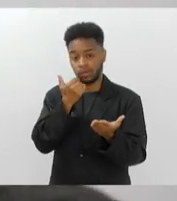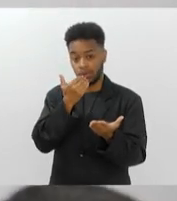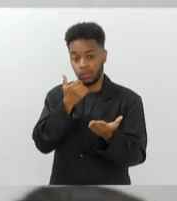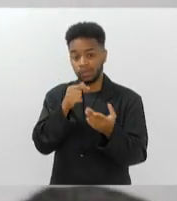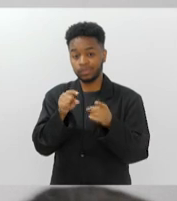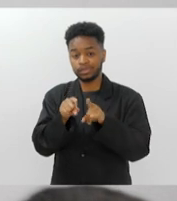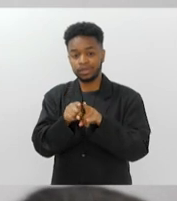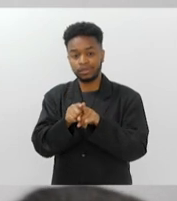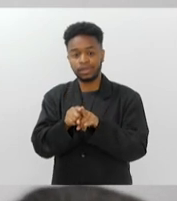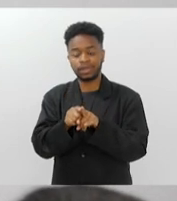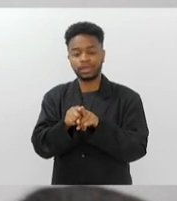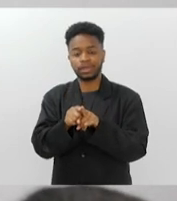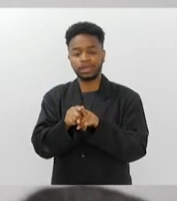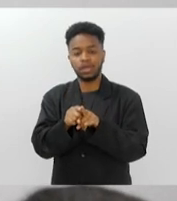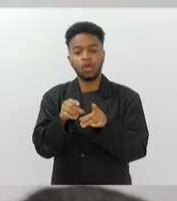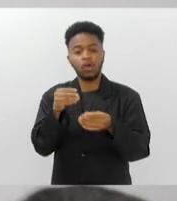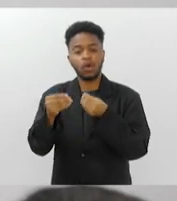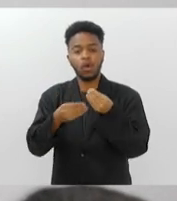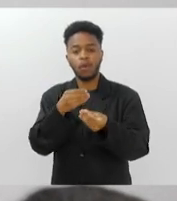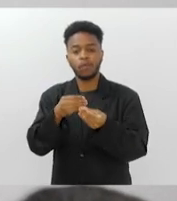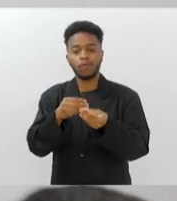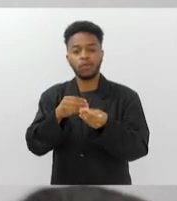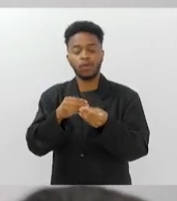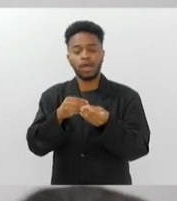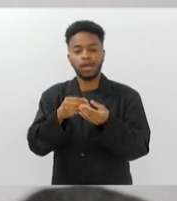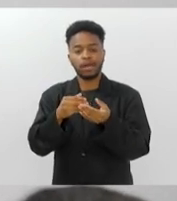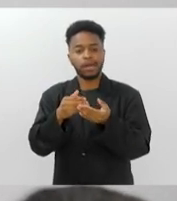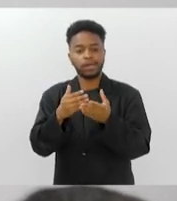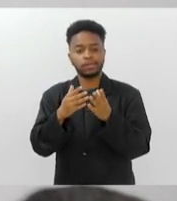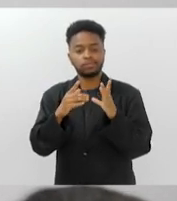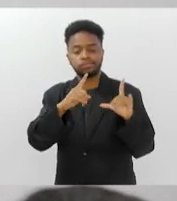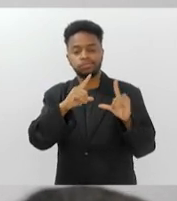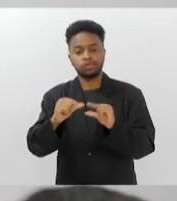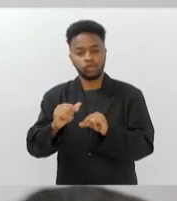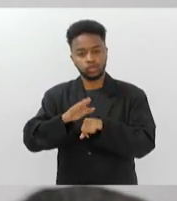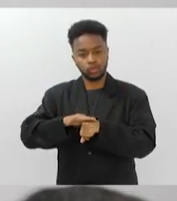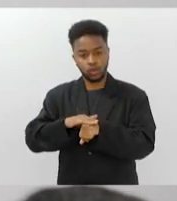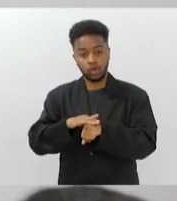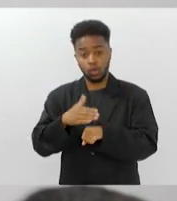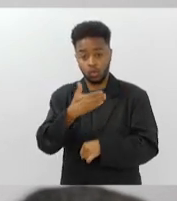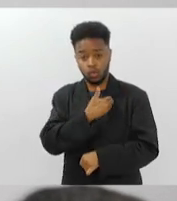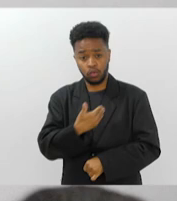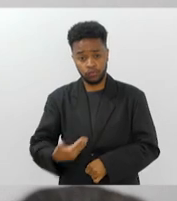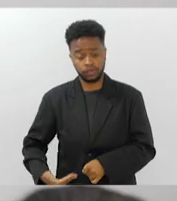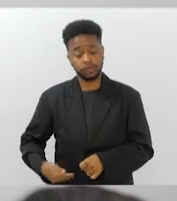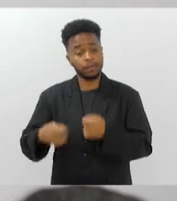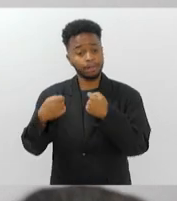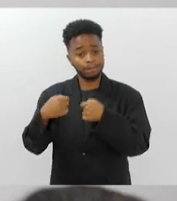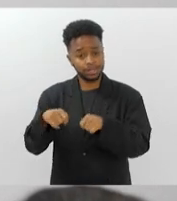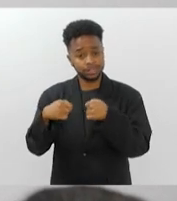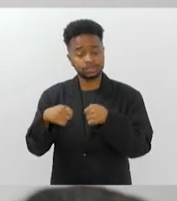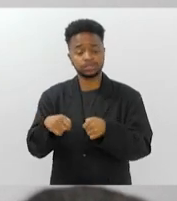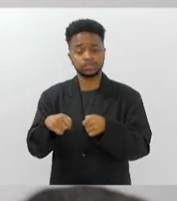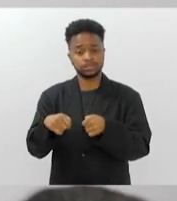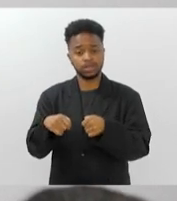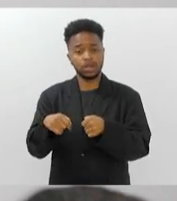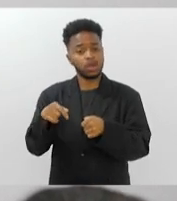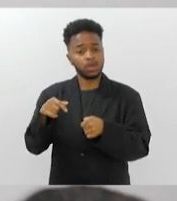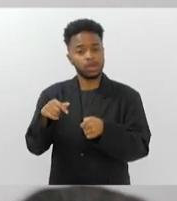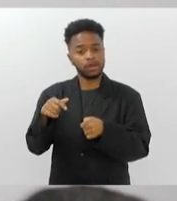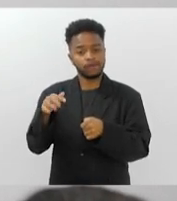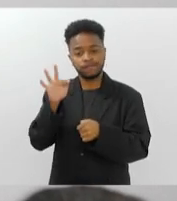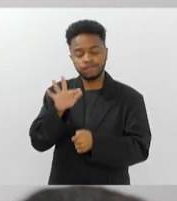para eliminar a tuberculose o governo federal estadual e município precisa garantir a